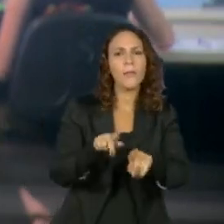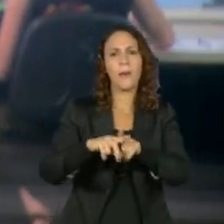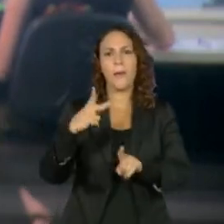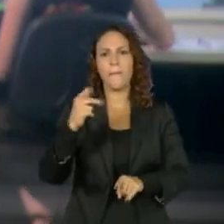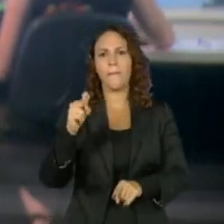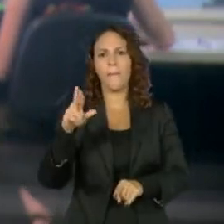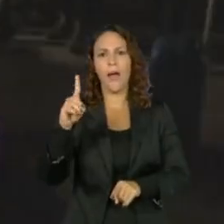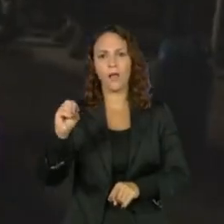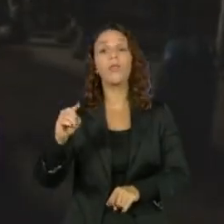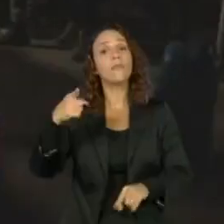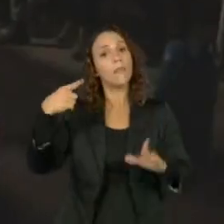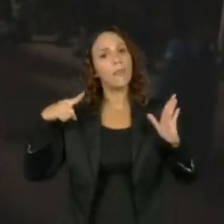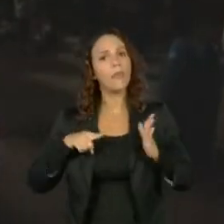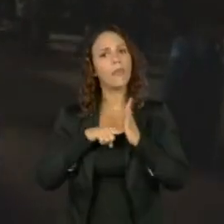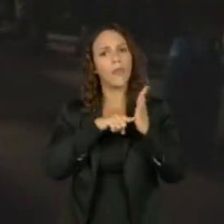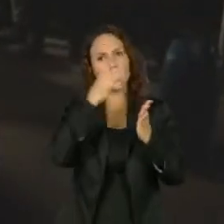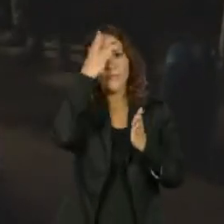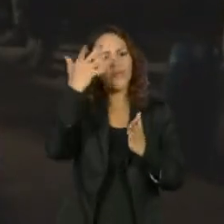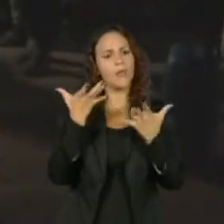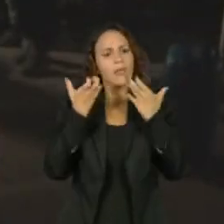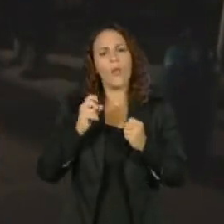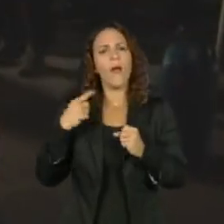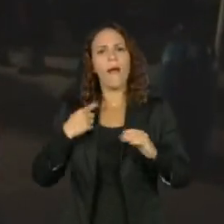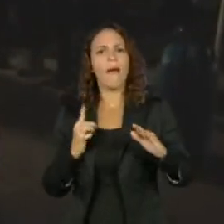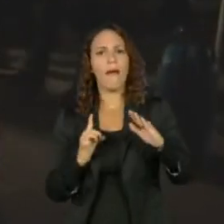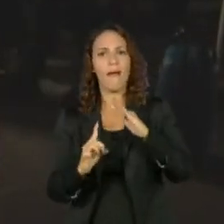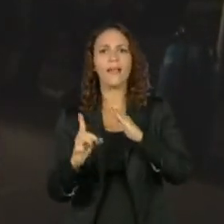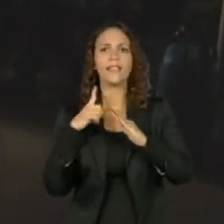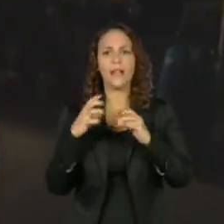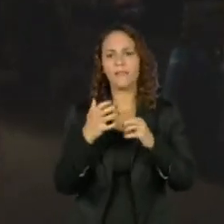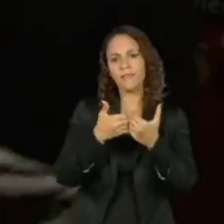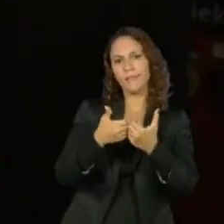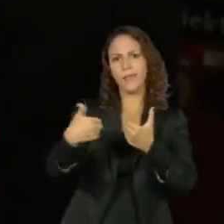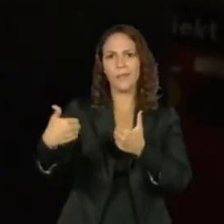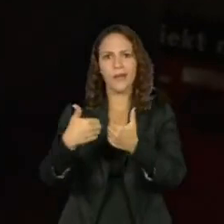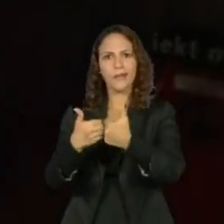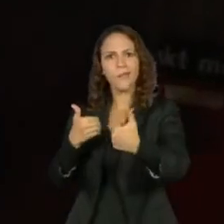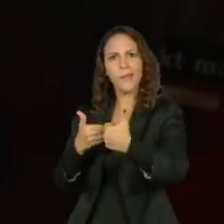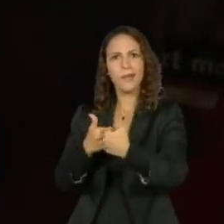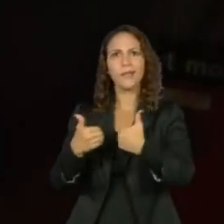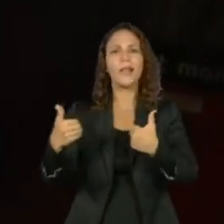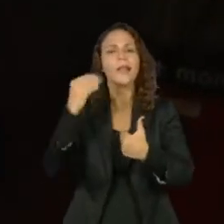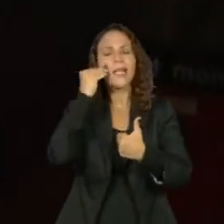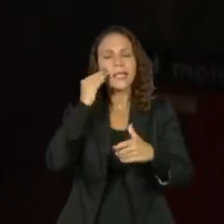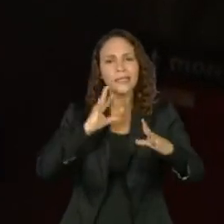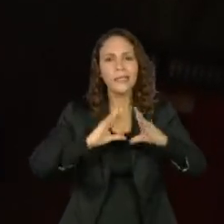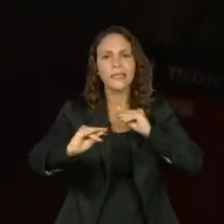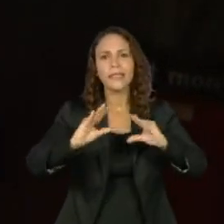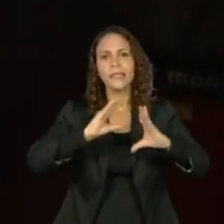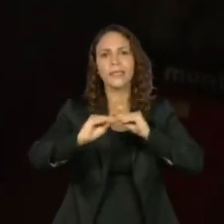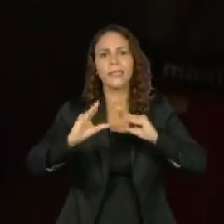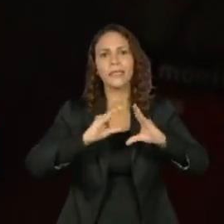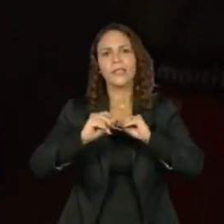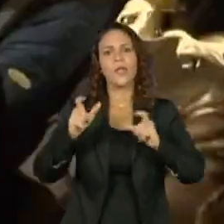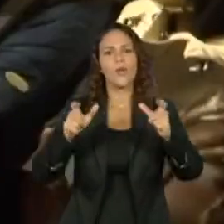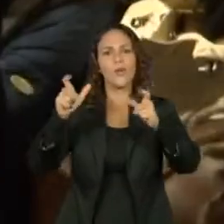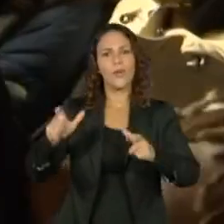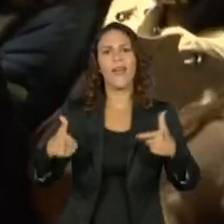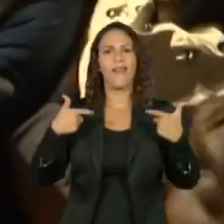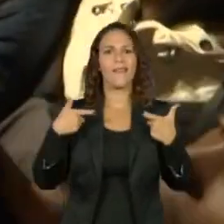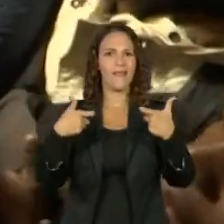maus tratos. Há relatos de segregação em todas as etapas da tentativa de deixar a zona de